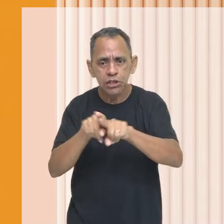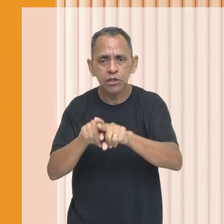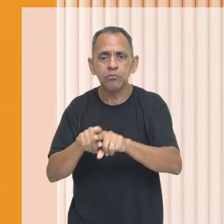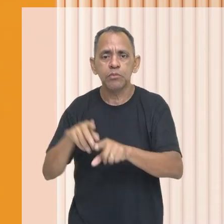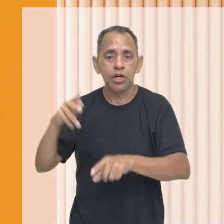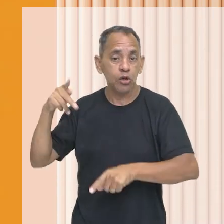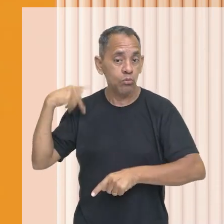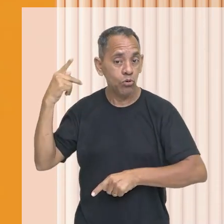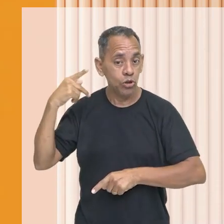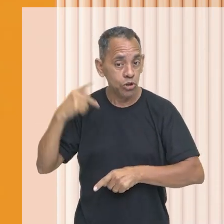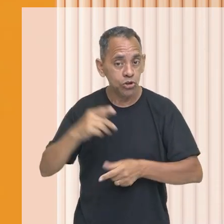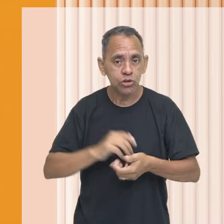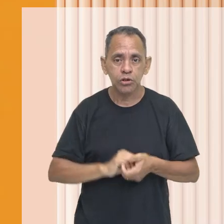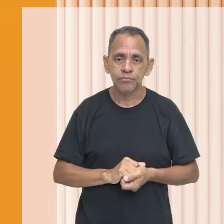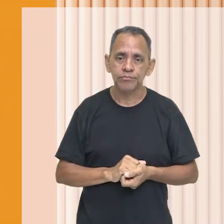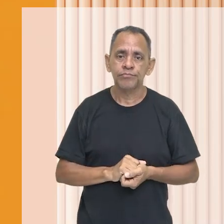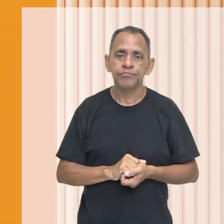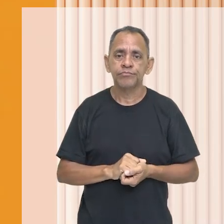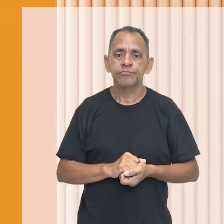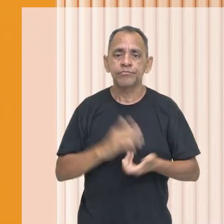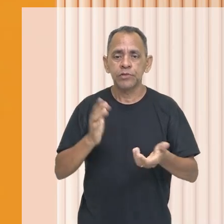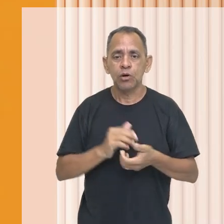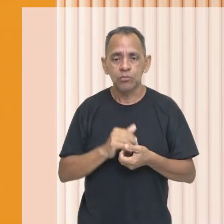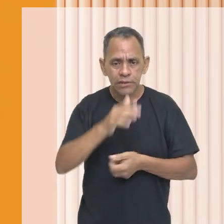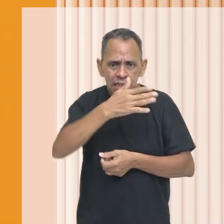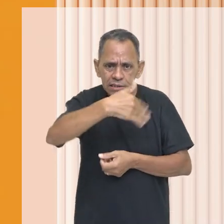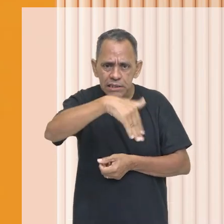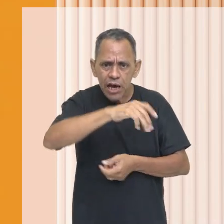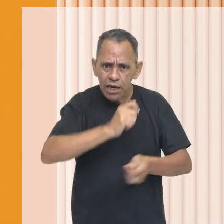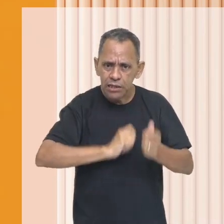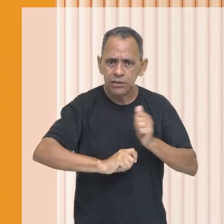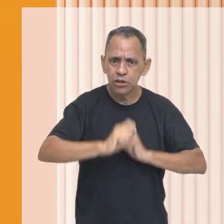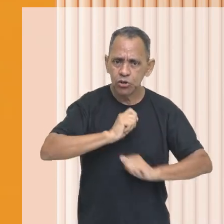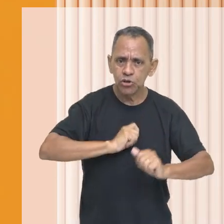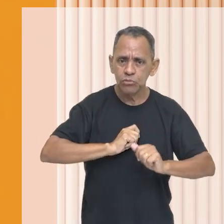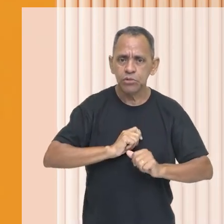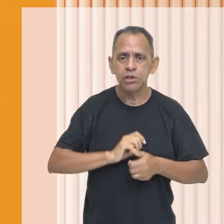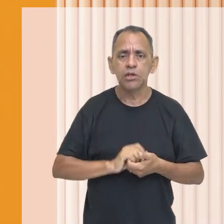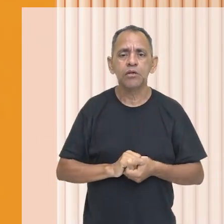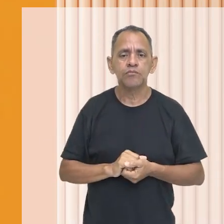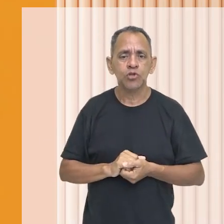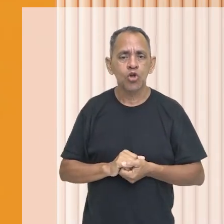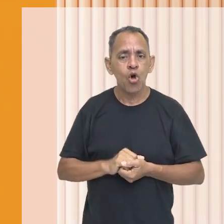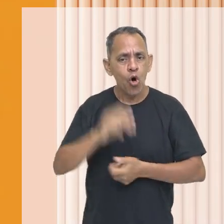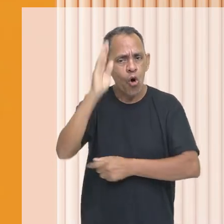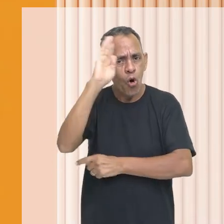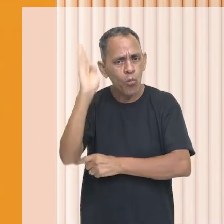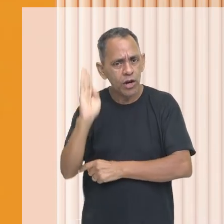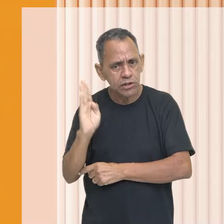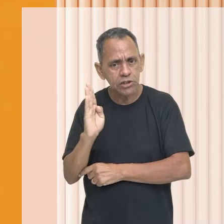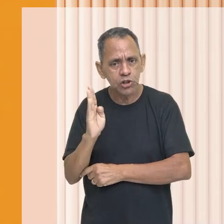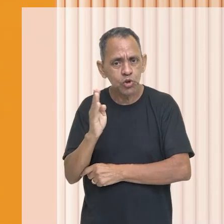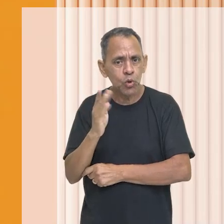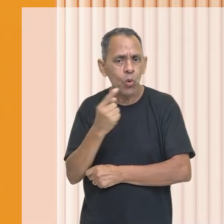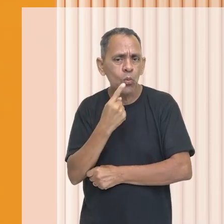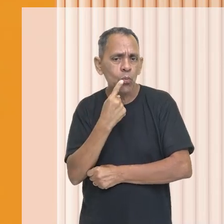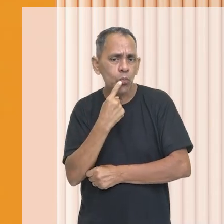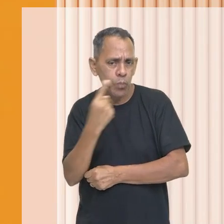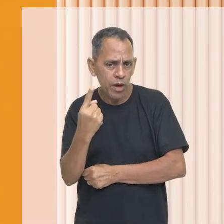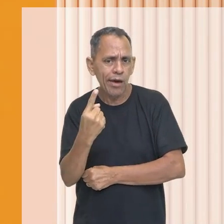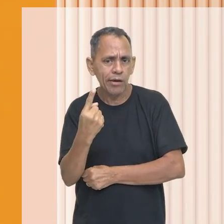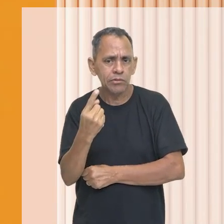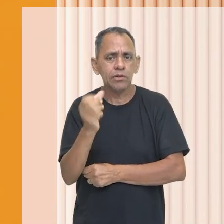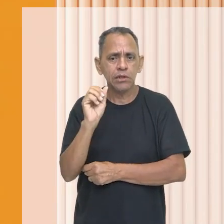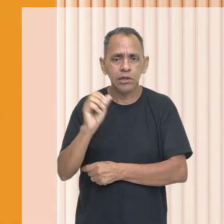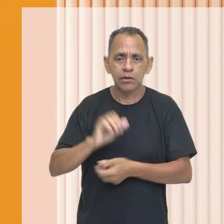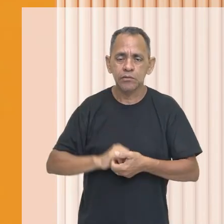economia, né, o Brasil passa a estar mais próximo das demandas mundiais. E isso